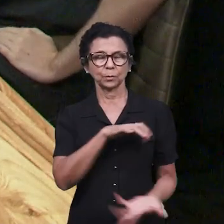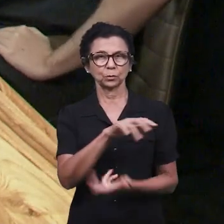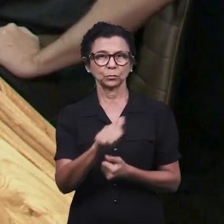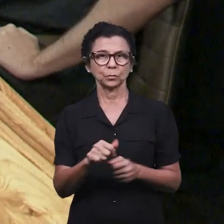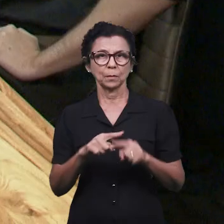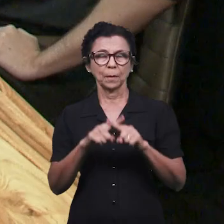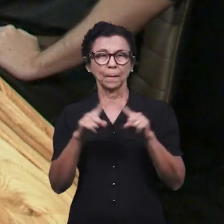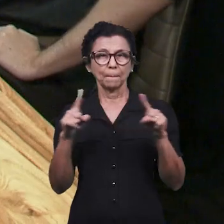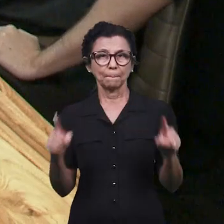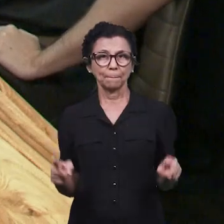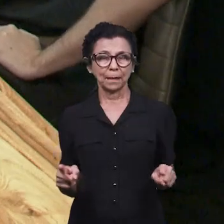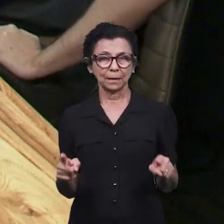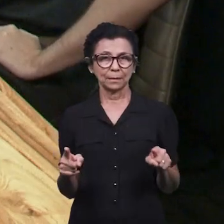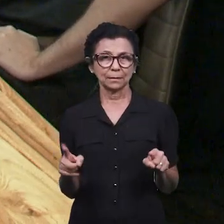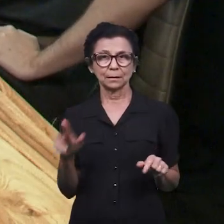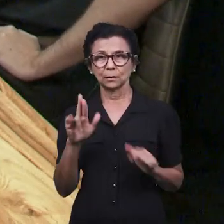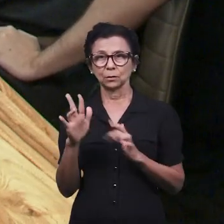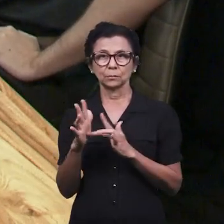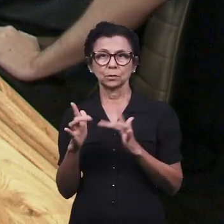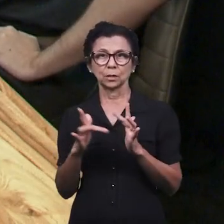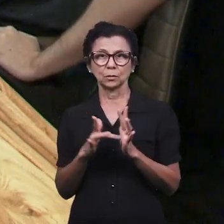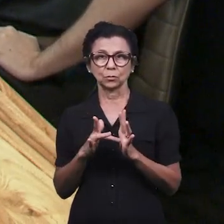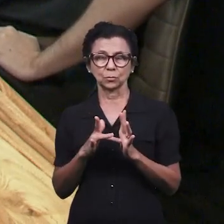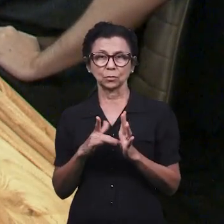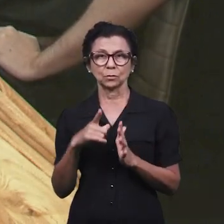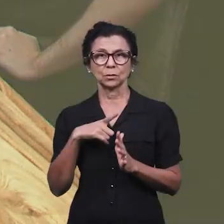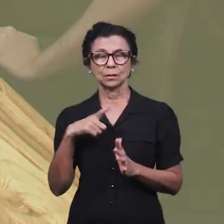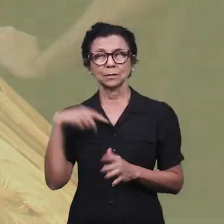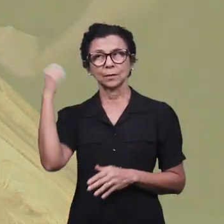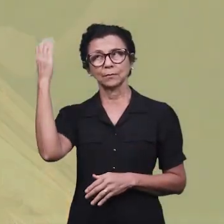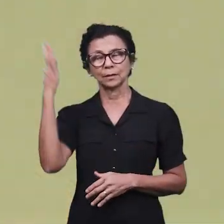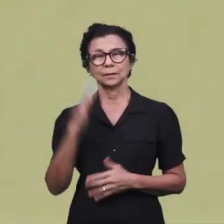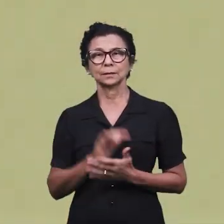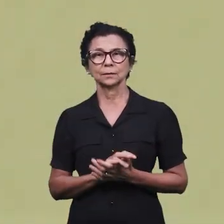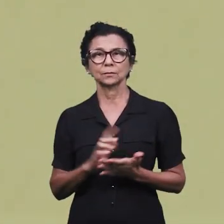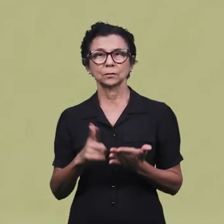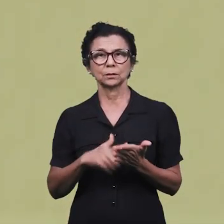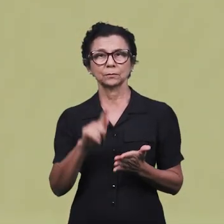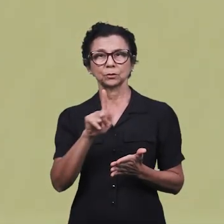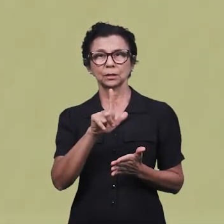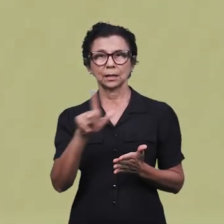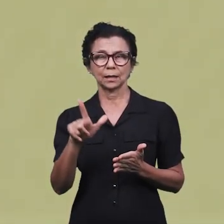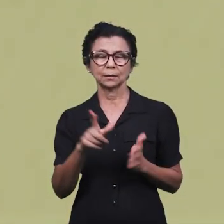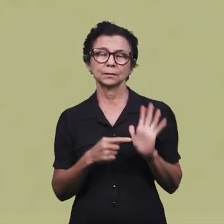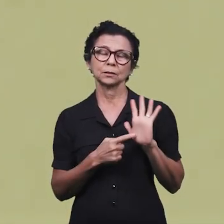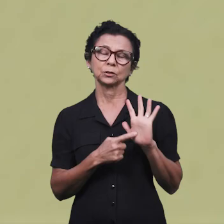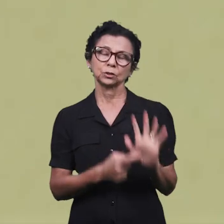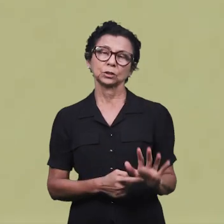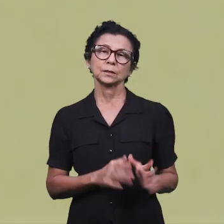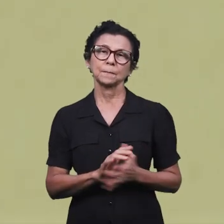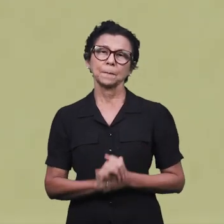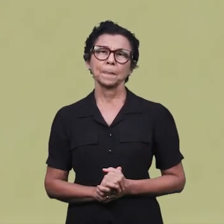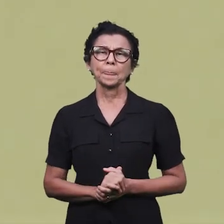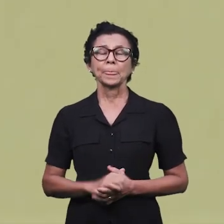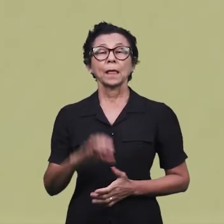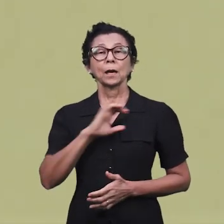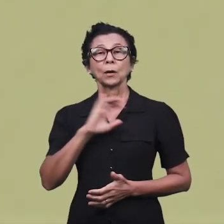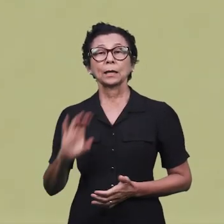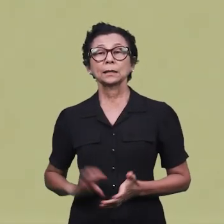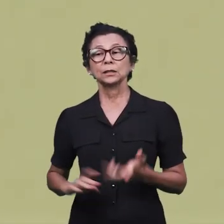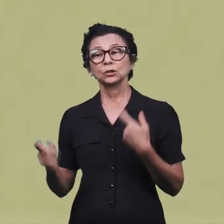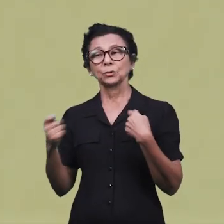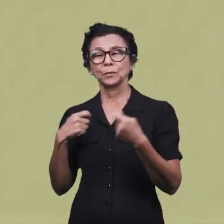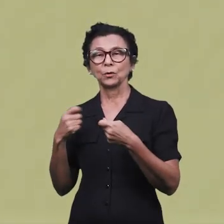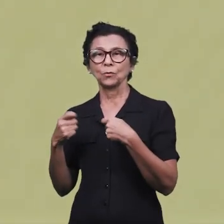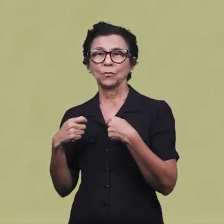à revelação. Como diz a palavra do Senhor em Gálatas 2:20, né? Não mais vivo eu, mas Cristo vive em mim. E